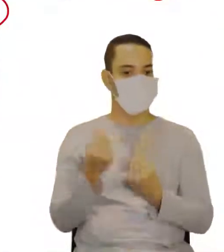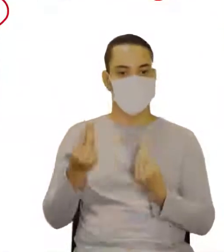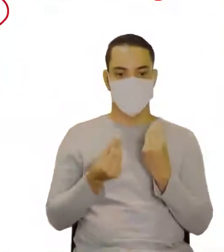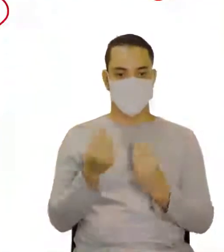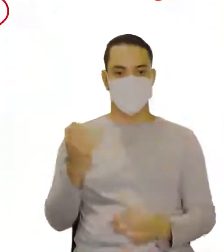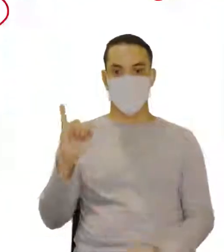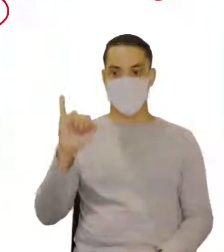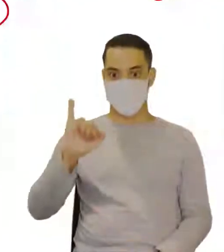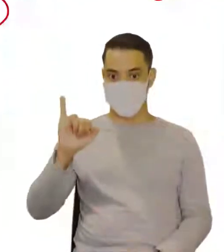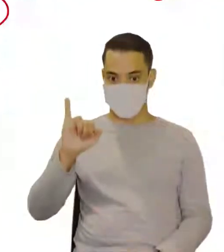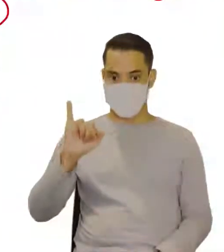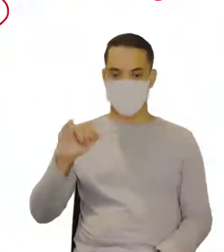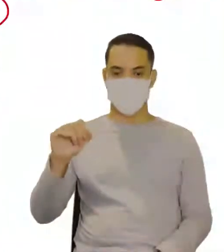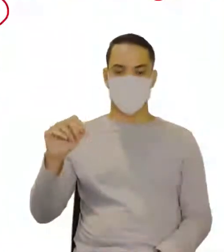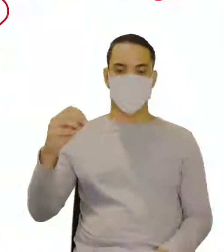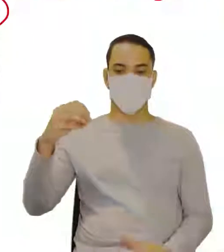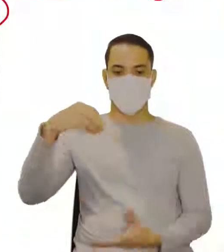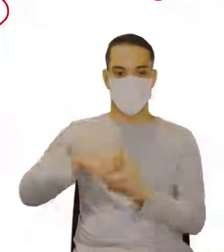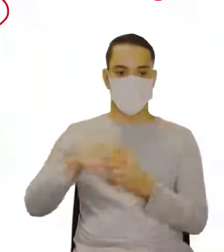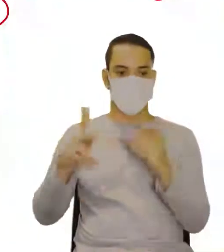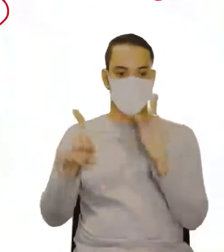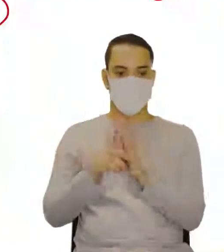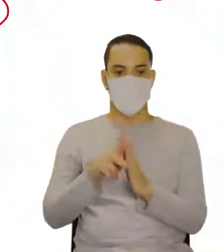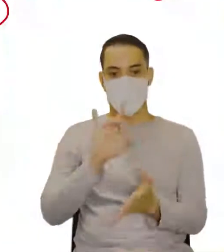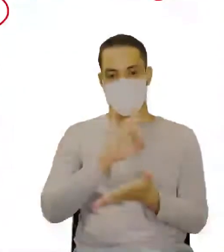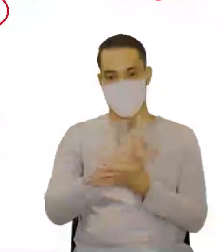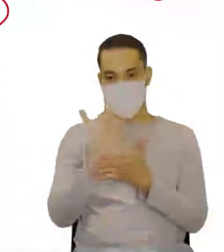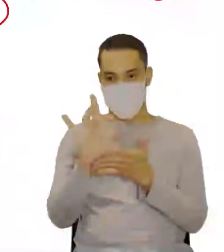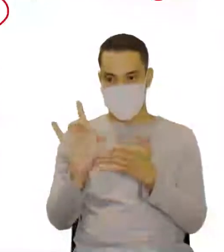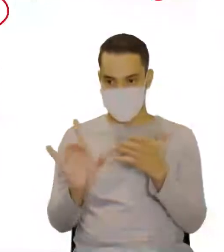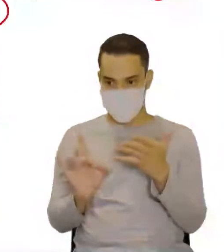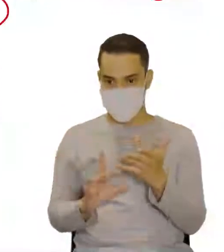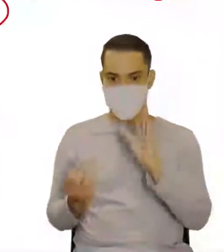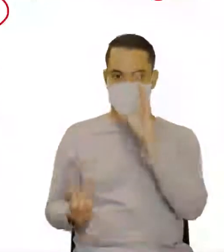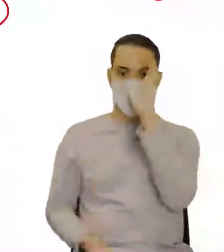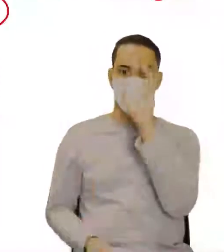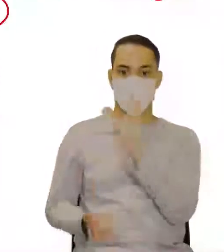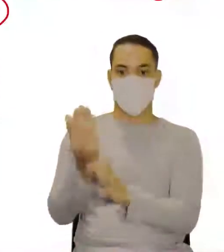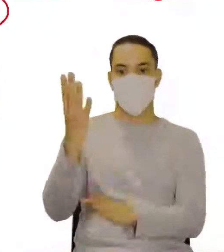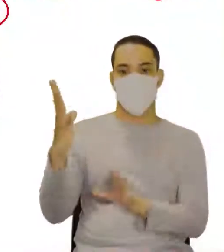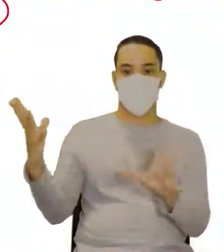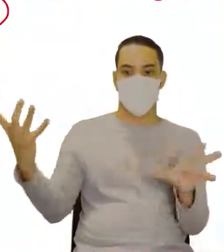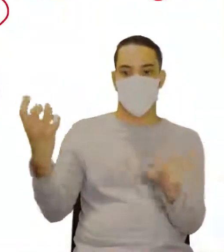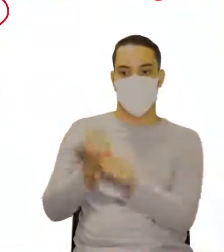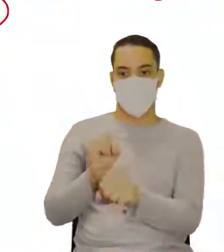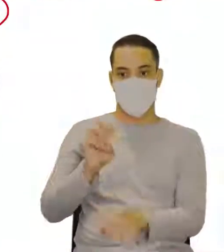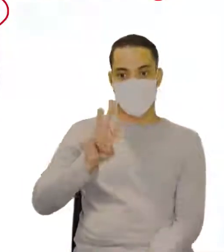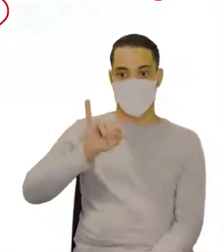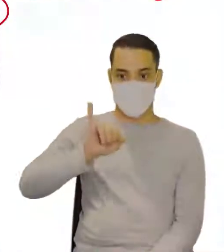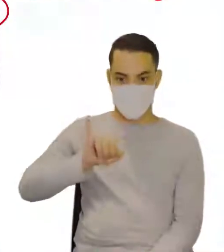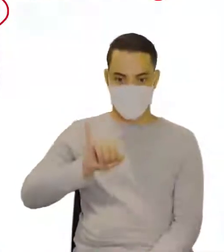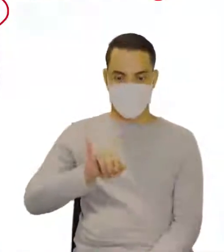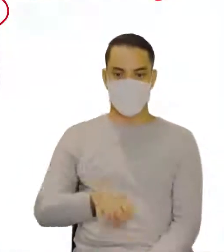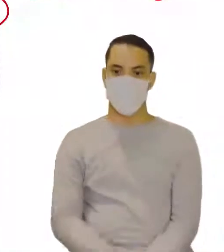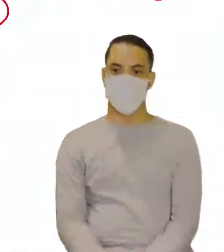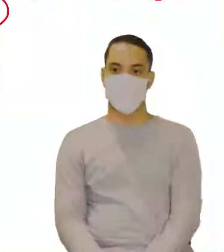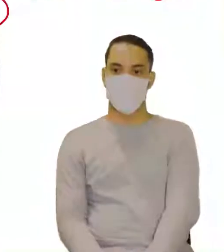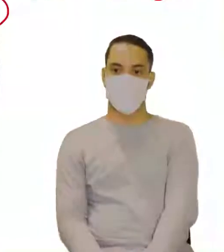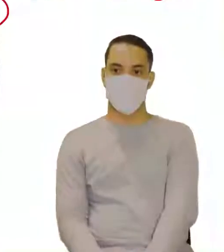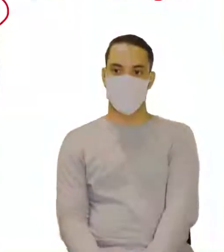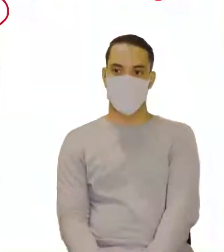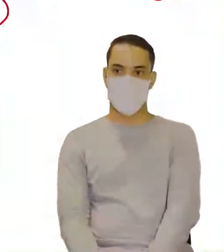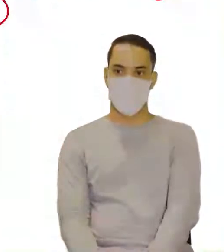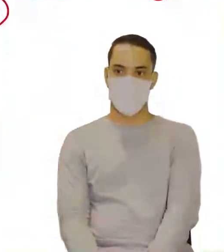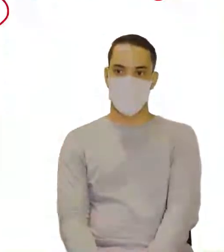elétrica I, fornecida por cada um dos geradores, forma uma corrente elétrica total de 3I, que foi o que eu